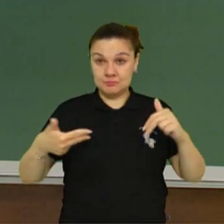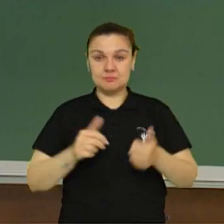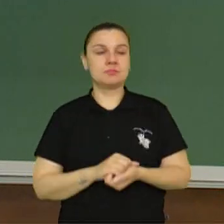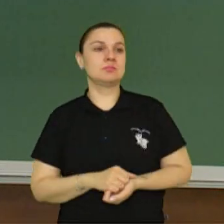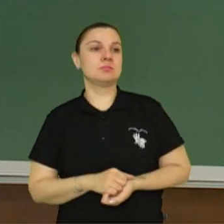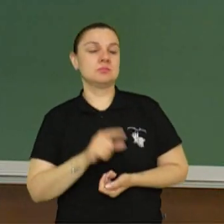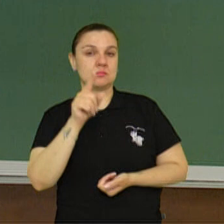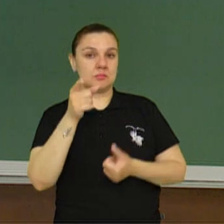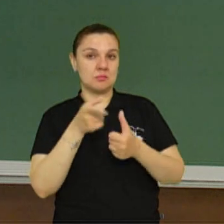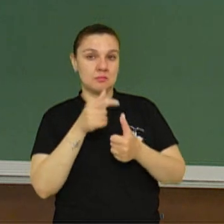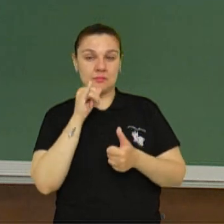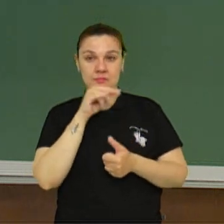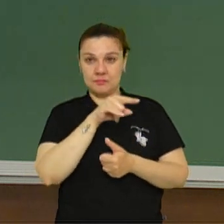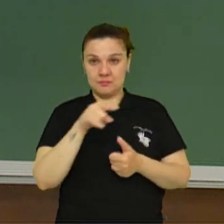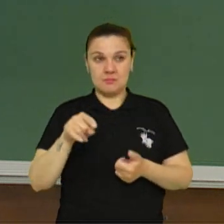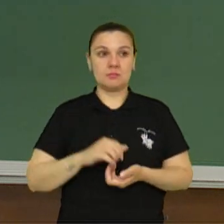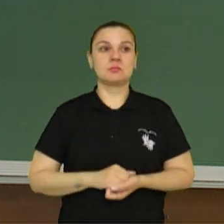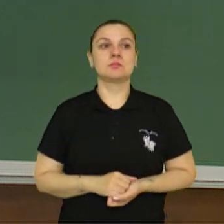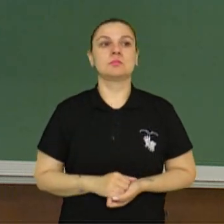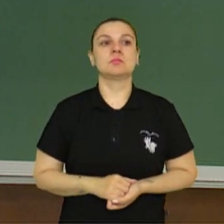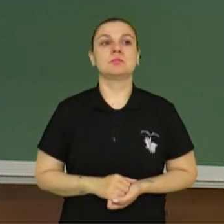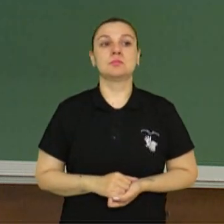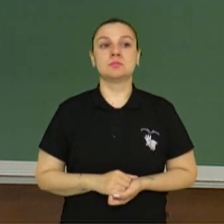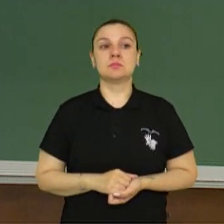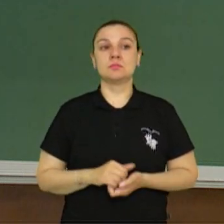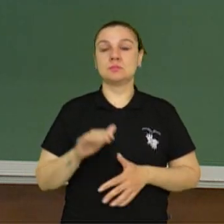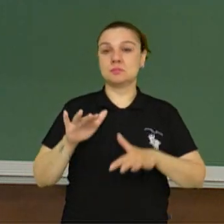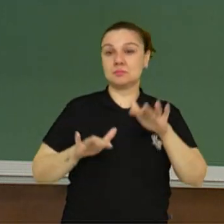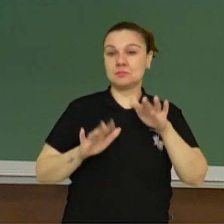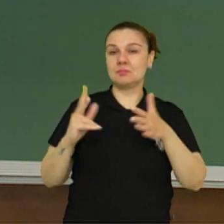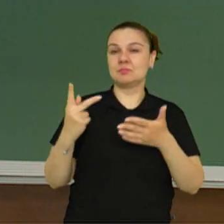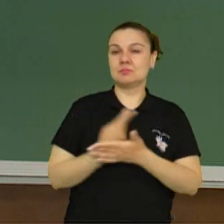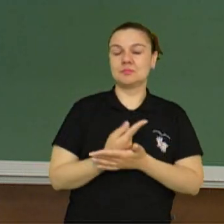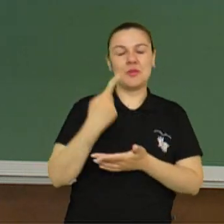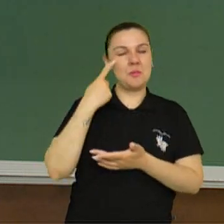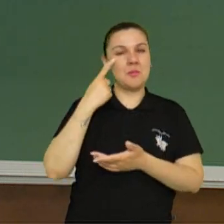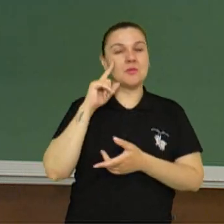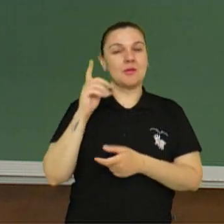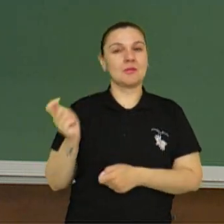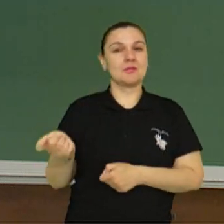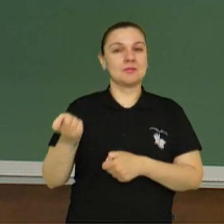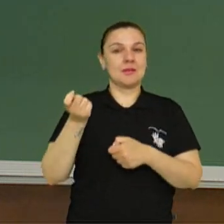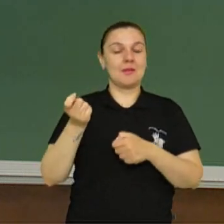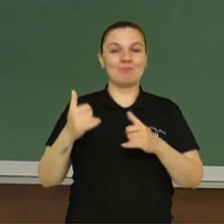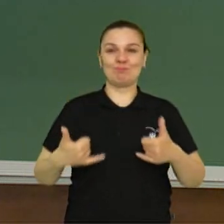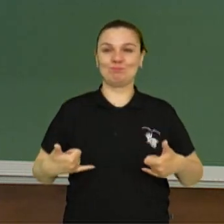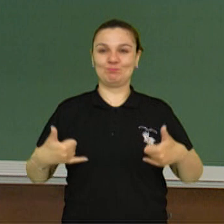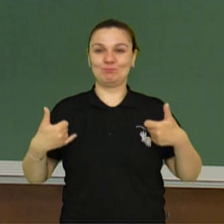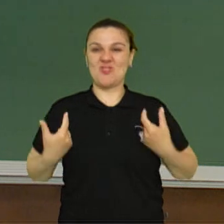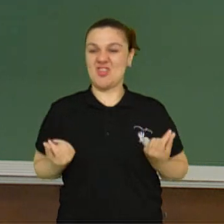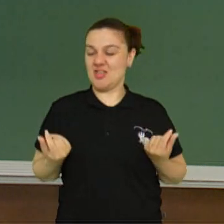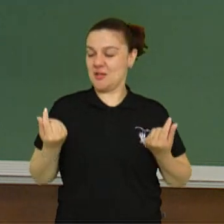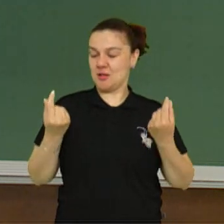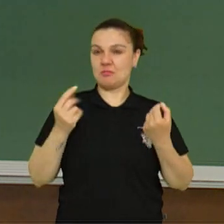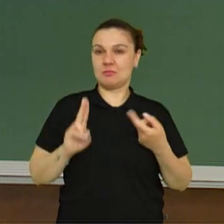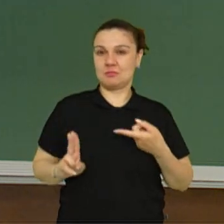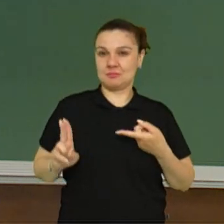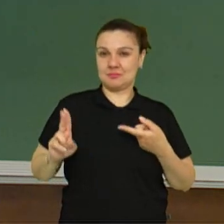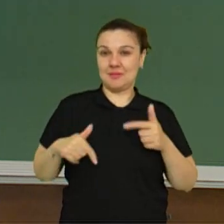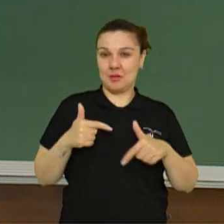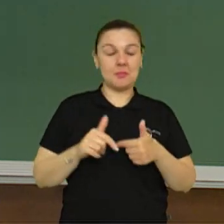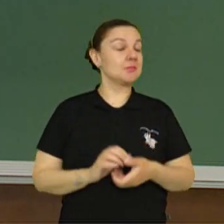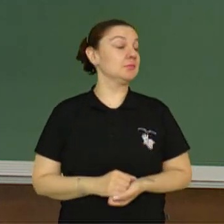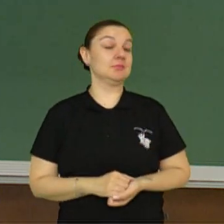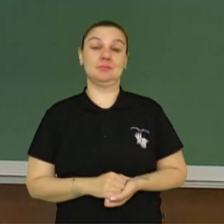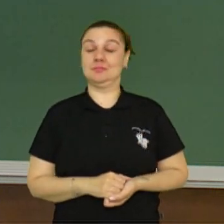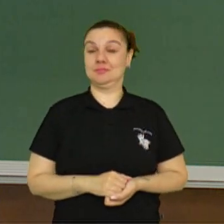pouquinho disso, eu quero deixar uma coisa aqui para vocês. Às vezes, erroneamente, a gente acha que o tênis é um esporte elitizado, né, que só a elite pode participar.